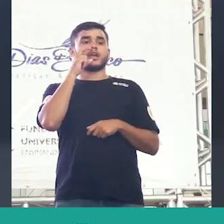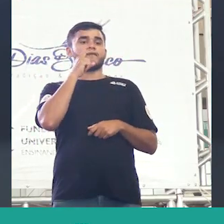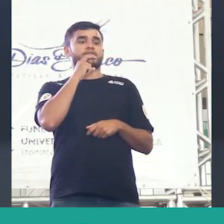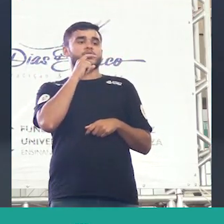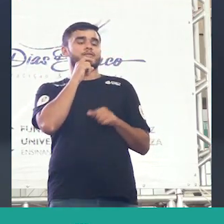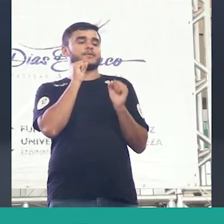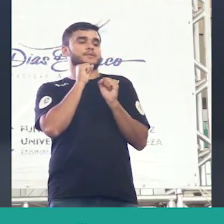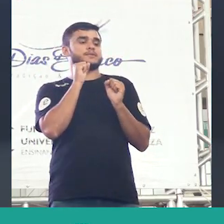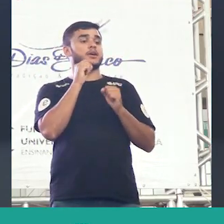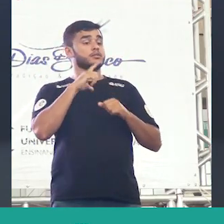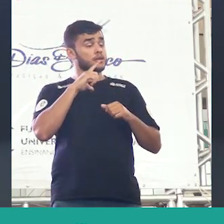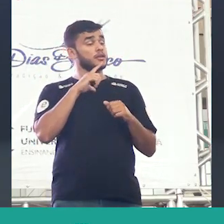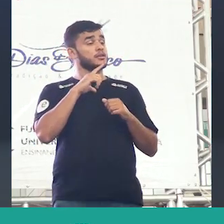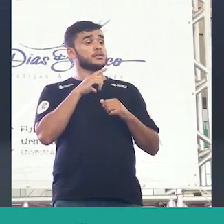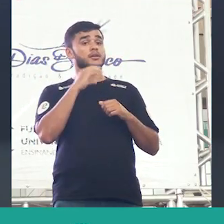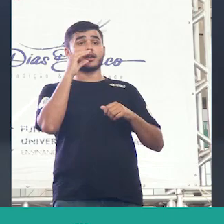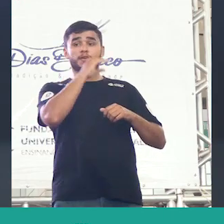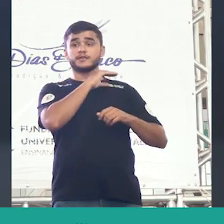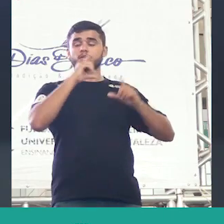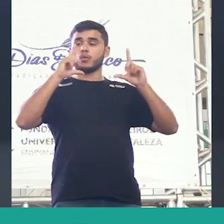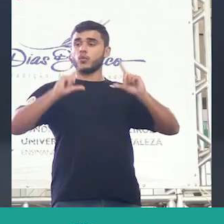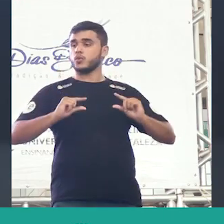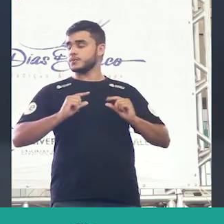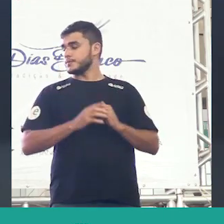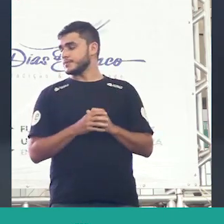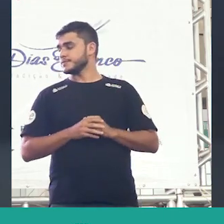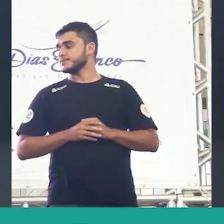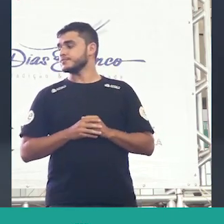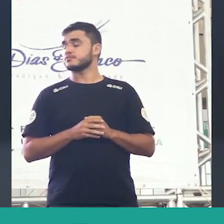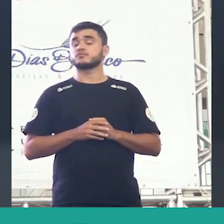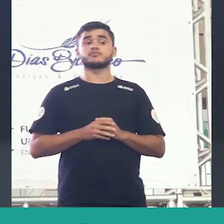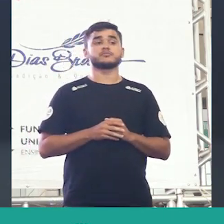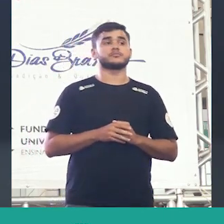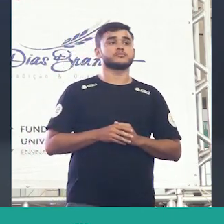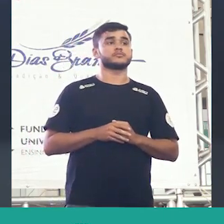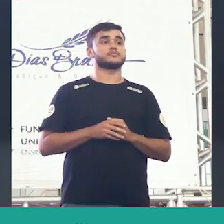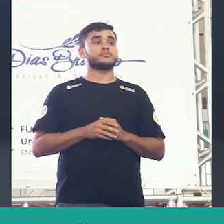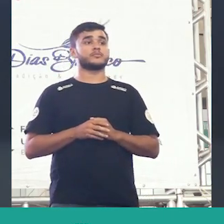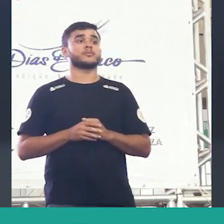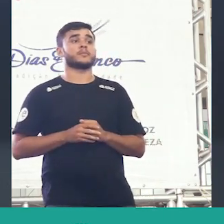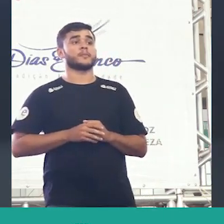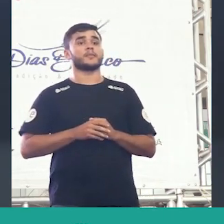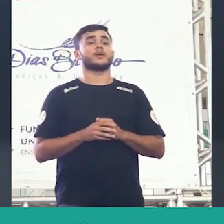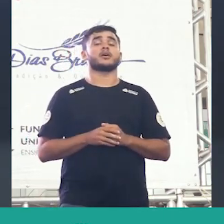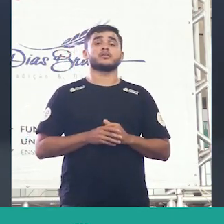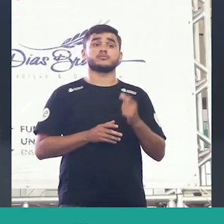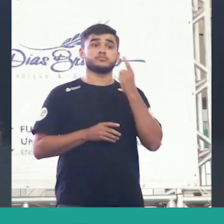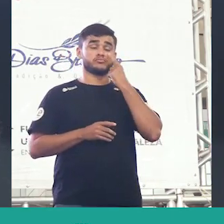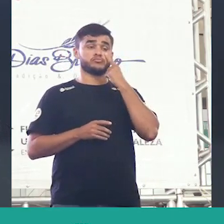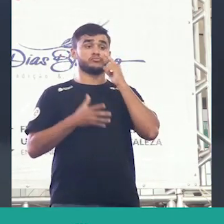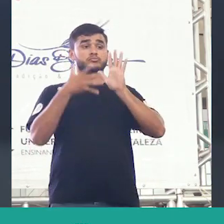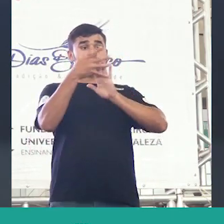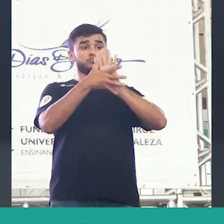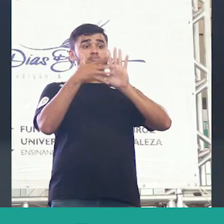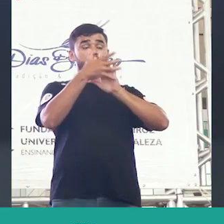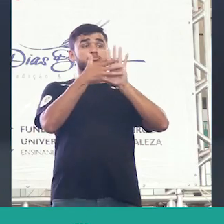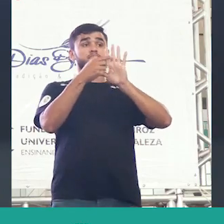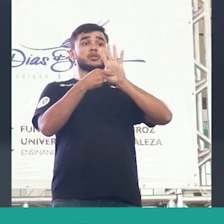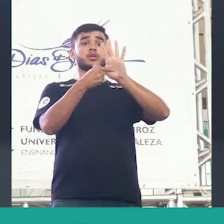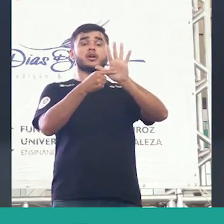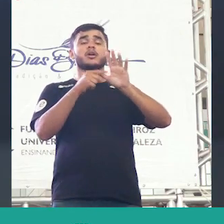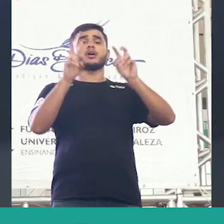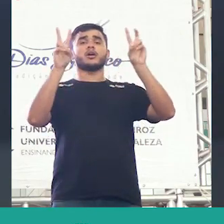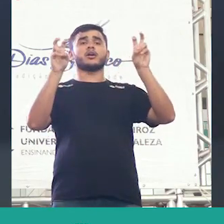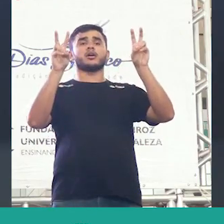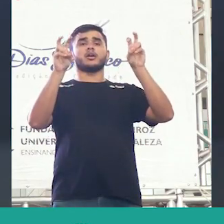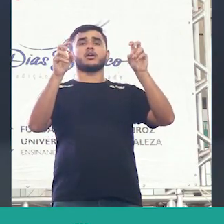menos calor. Foi claro? Então vamos lá. O que se infere do texto acima